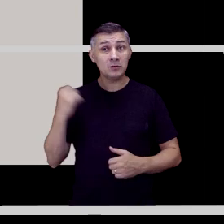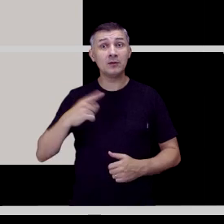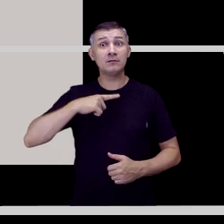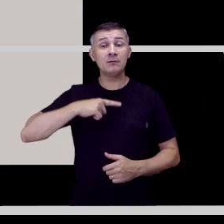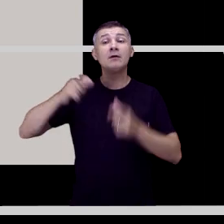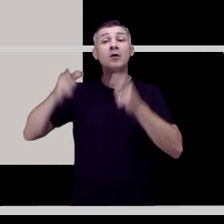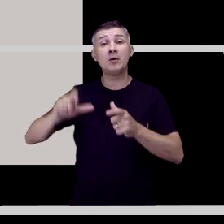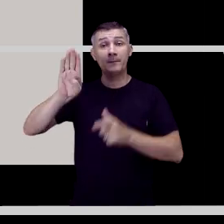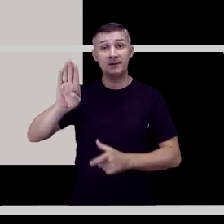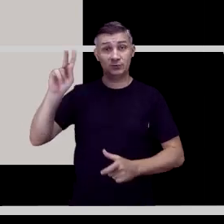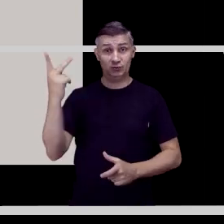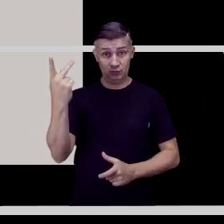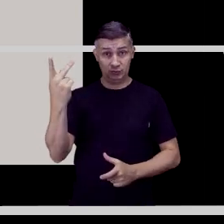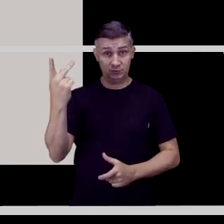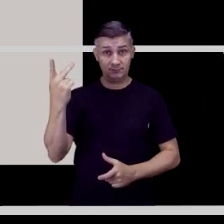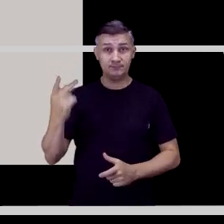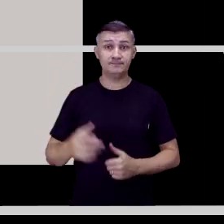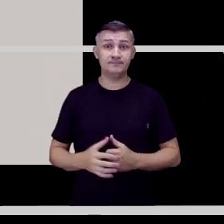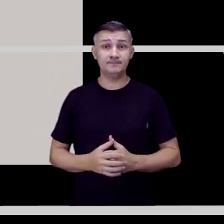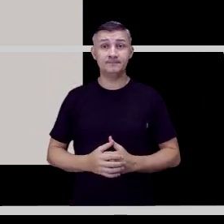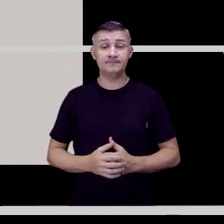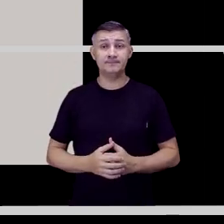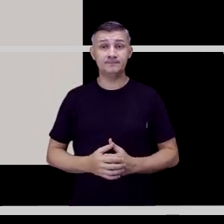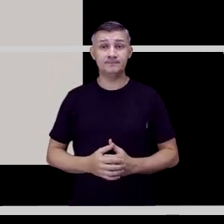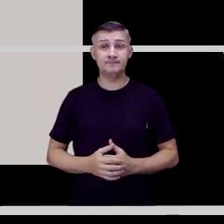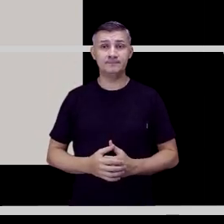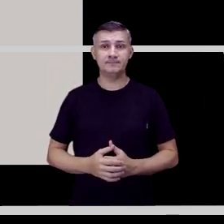A gente está em Belo Horizonte.